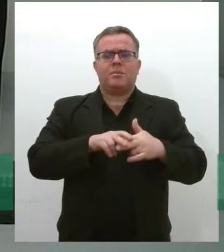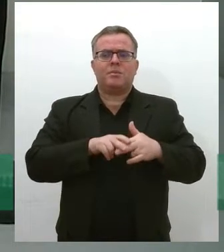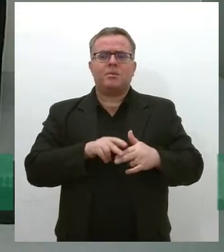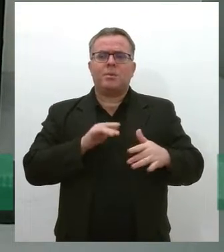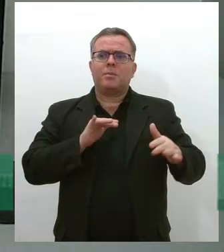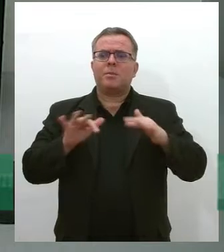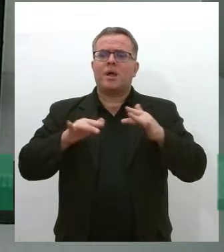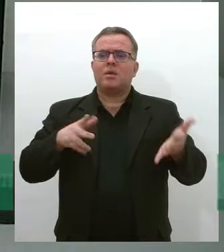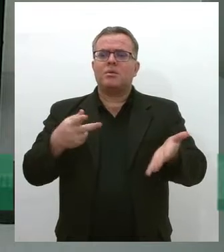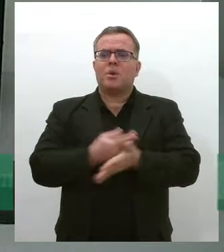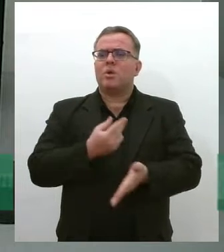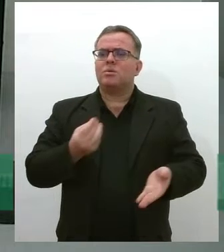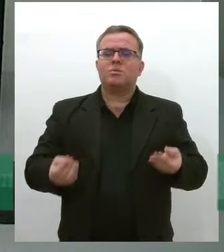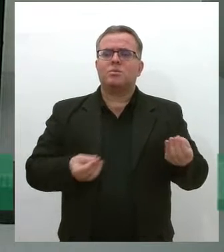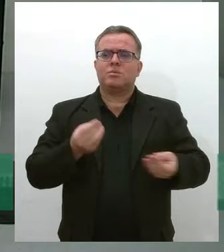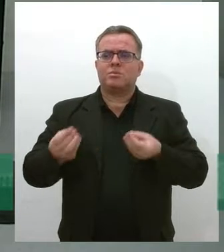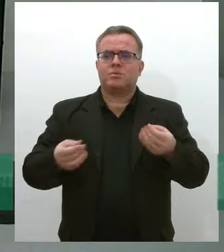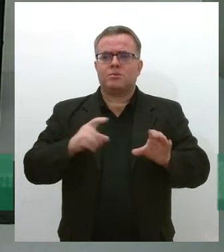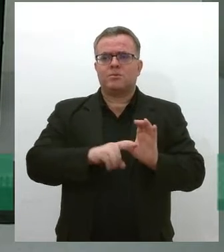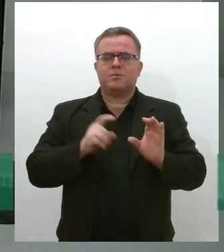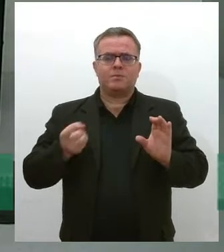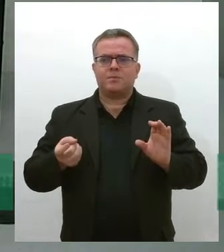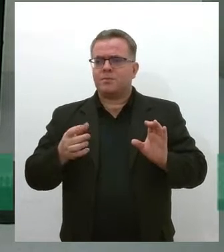nordestino de independência, Edna?